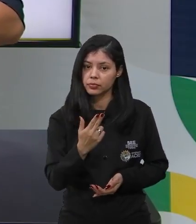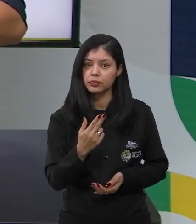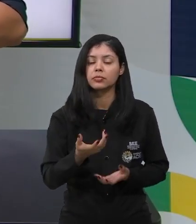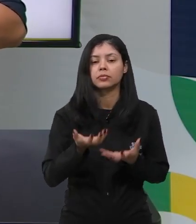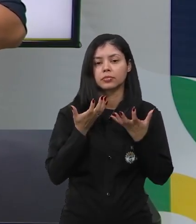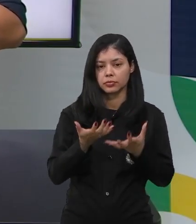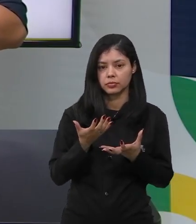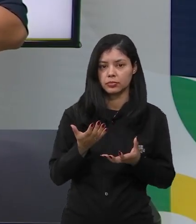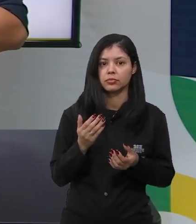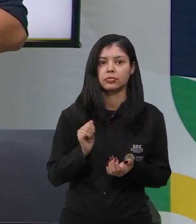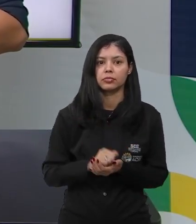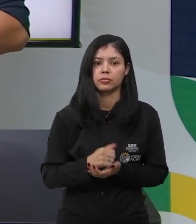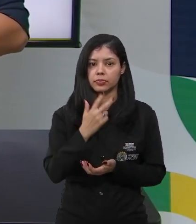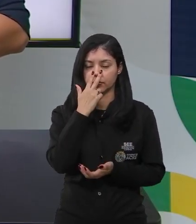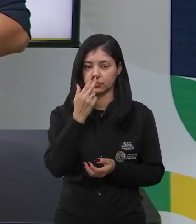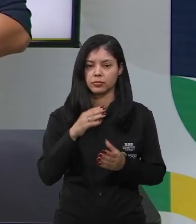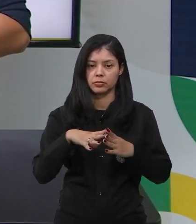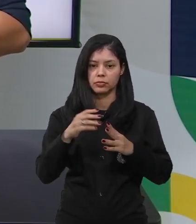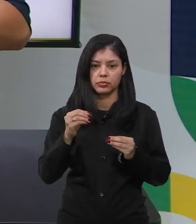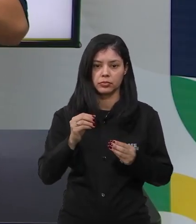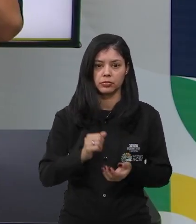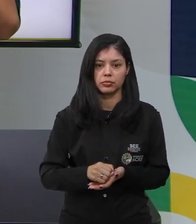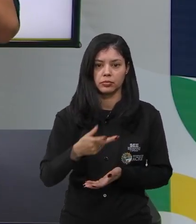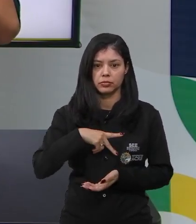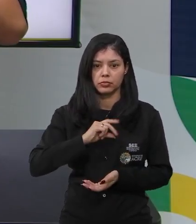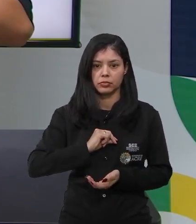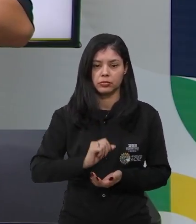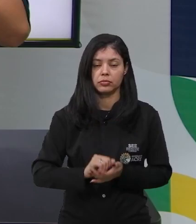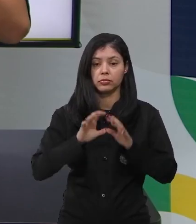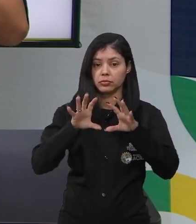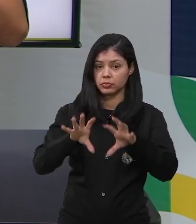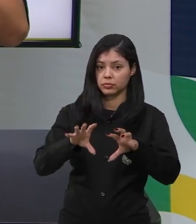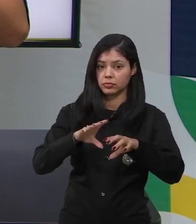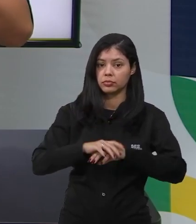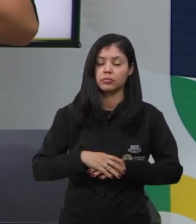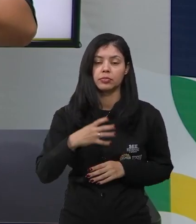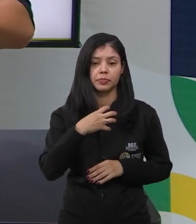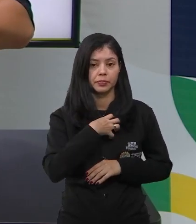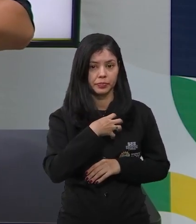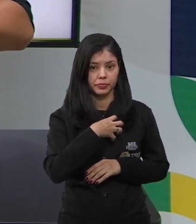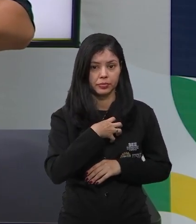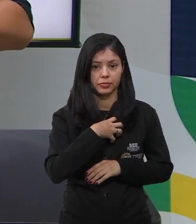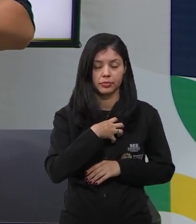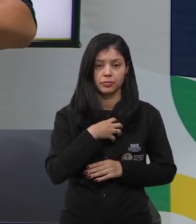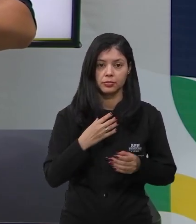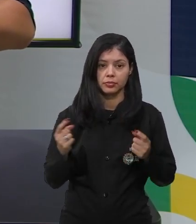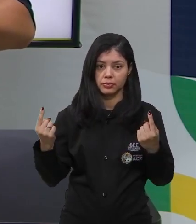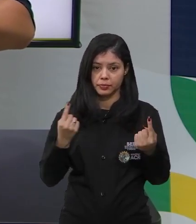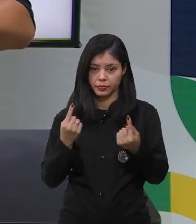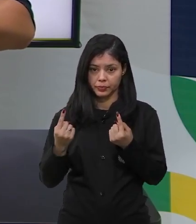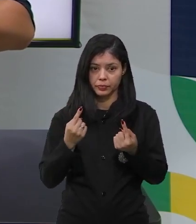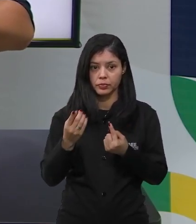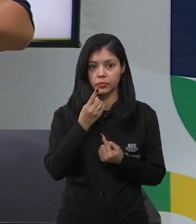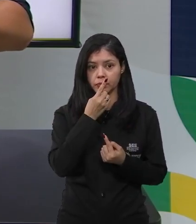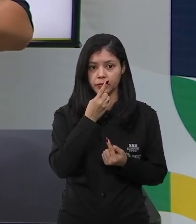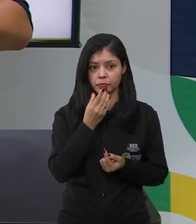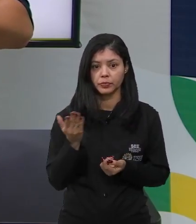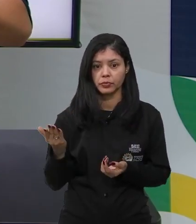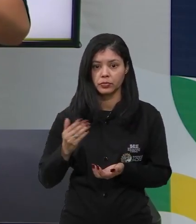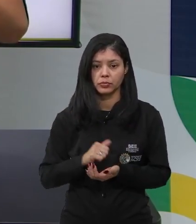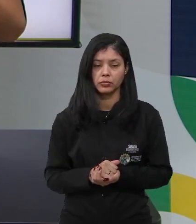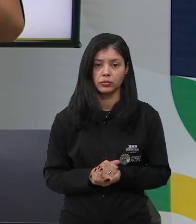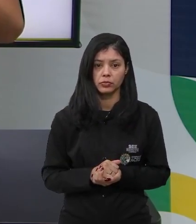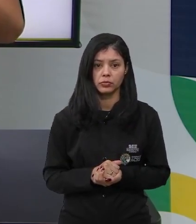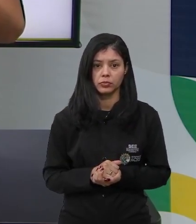distante do rei desaparecido português. Portanto, nesse momento, entre essa data que eu coloquei para